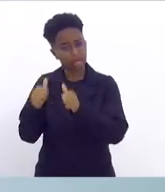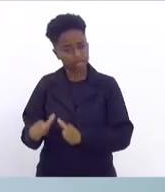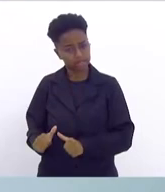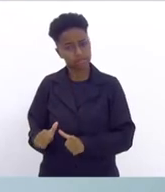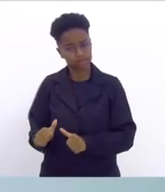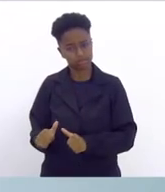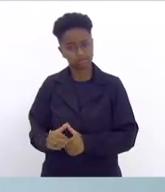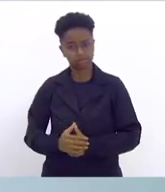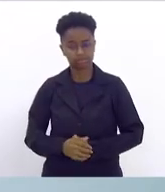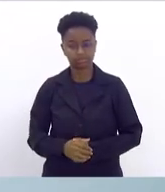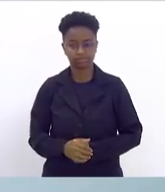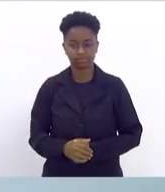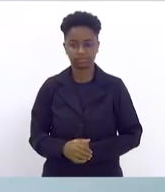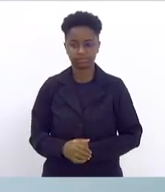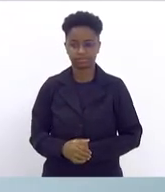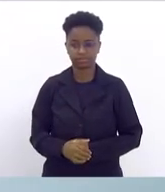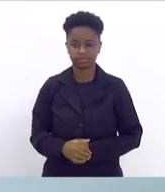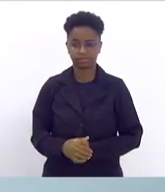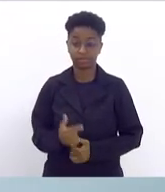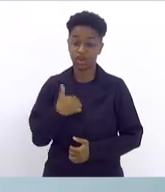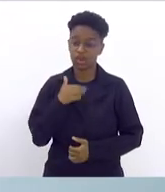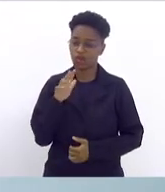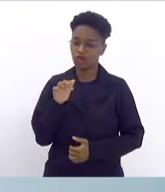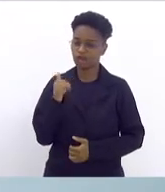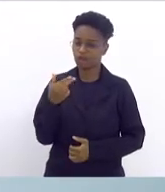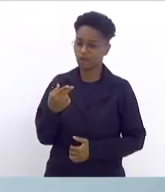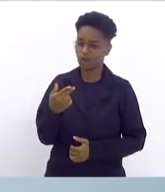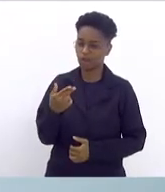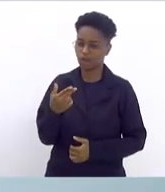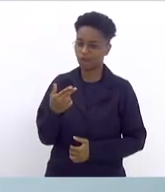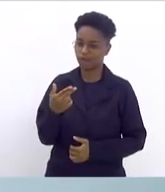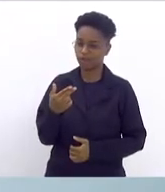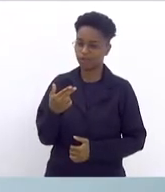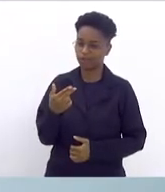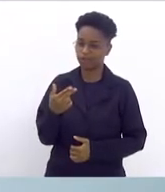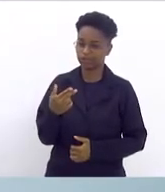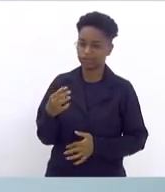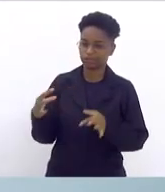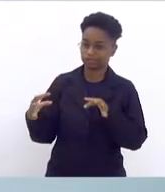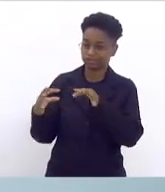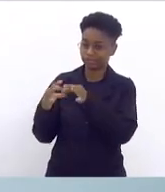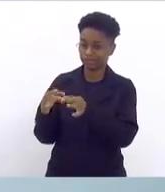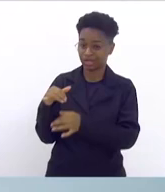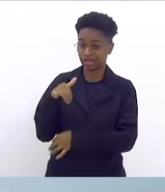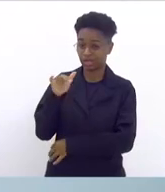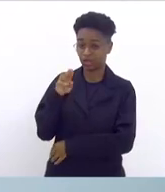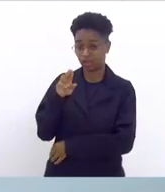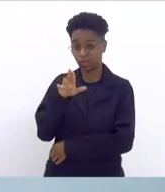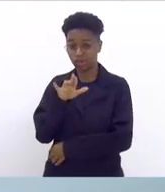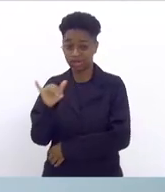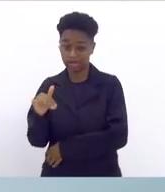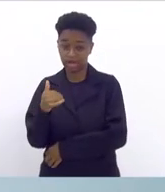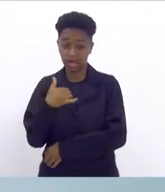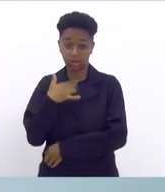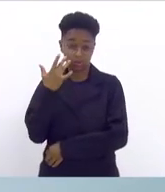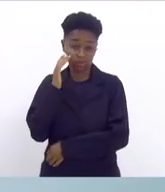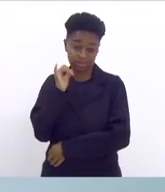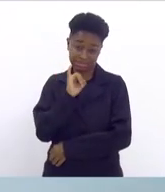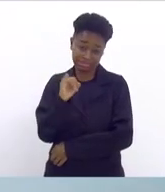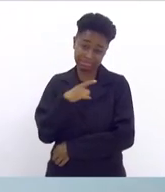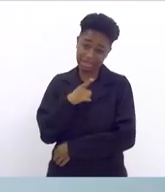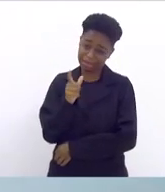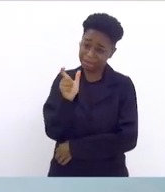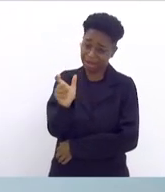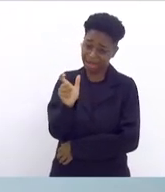fazer isso. Não, eu vou me filiar aqui ao que traz o deputado Iuri. Não sei se existe essa palavra no